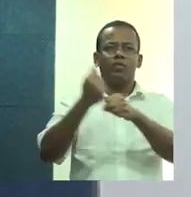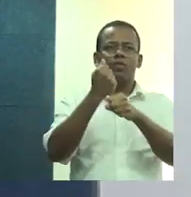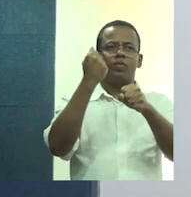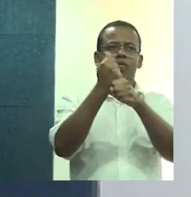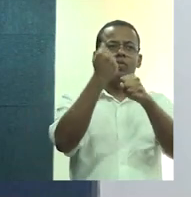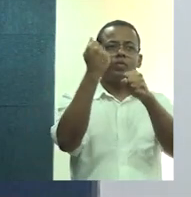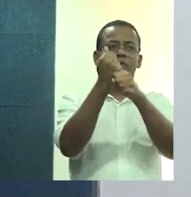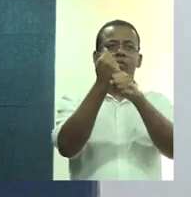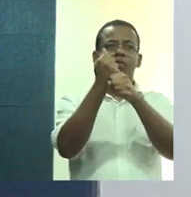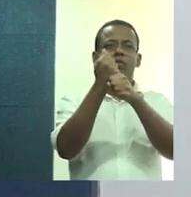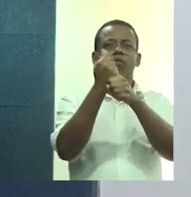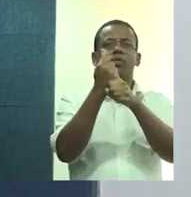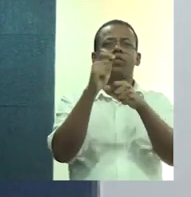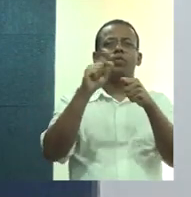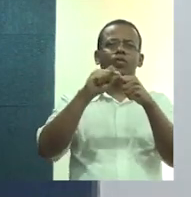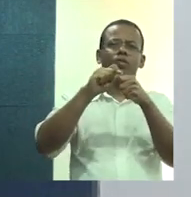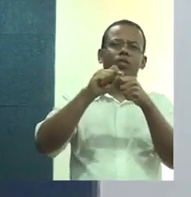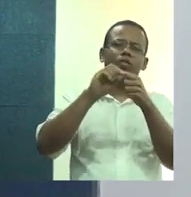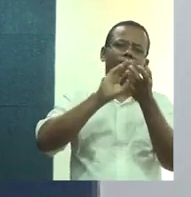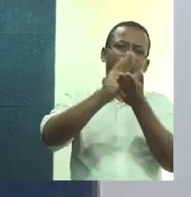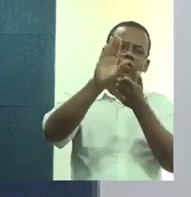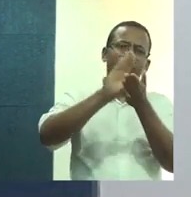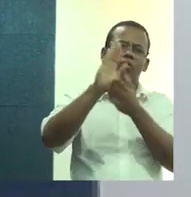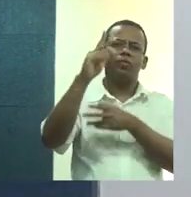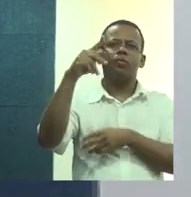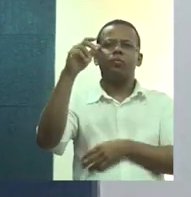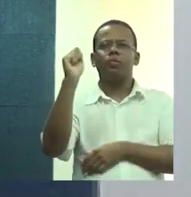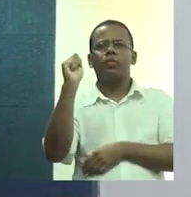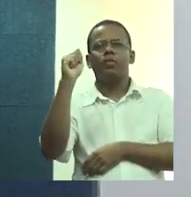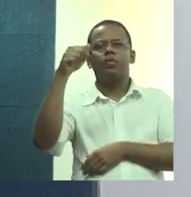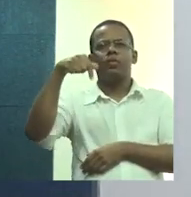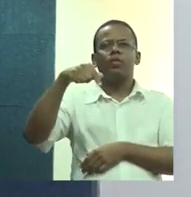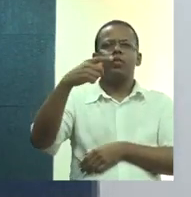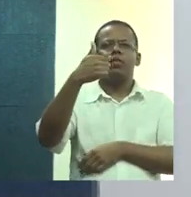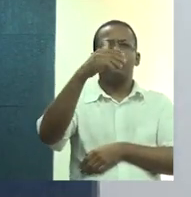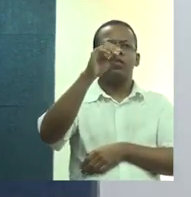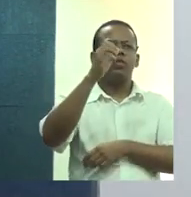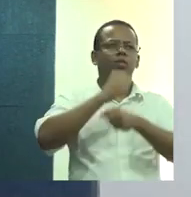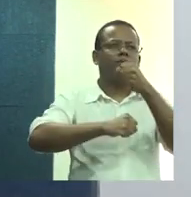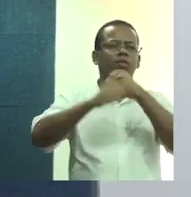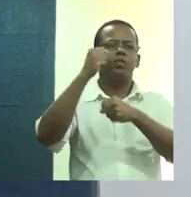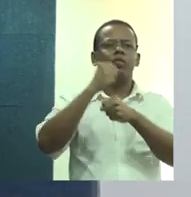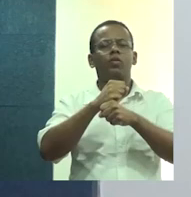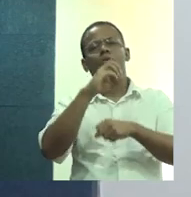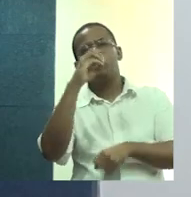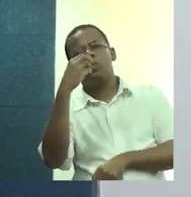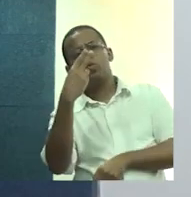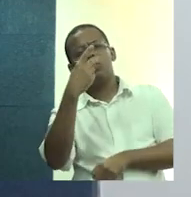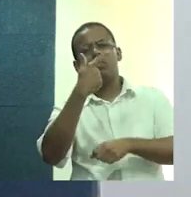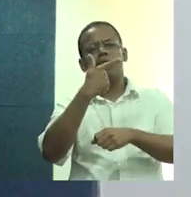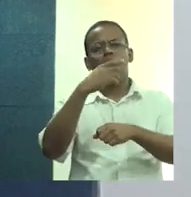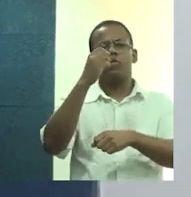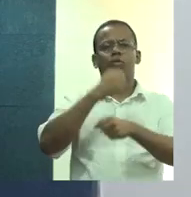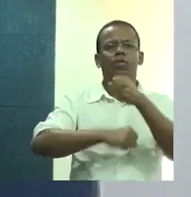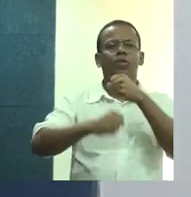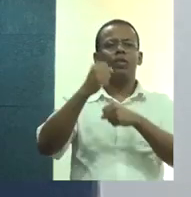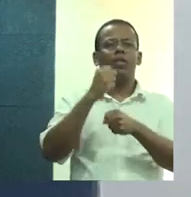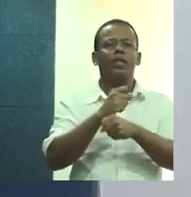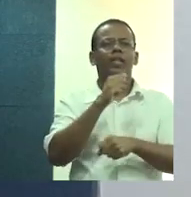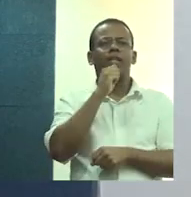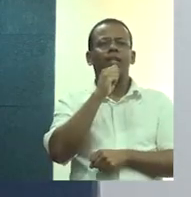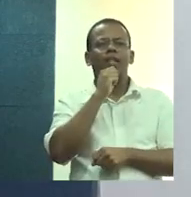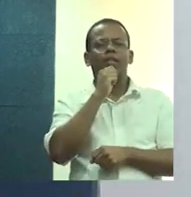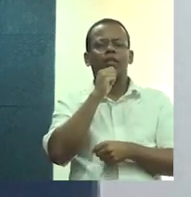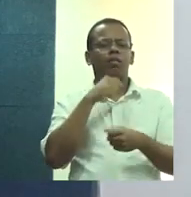obras que foram financiadas no Parque 10 anos atrás às vezes 20 anos atrás que ainda estão